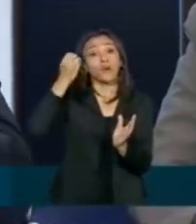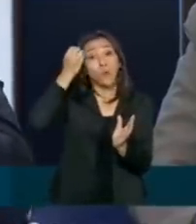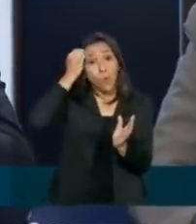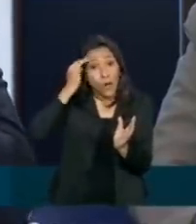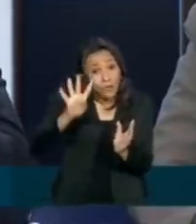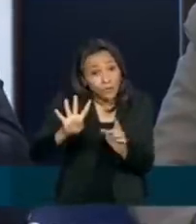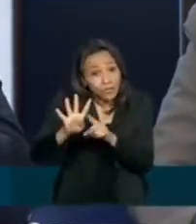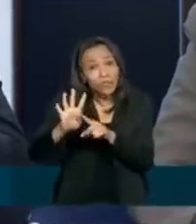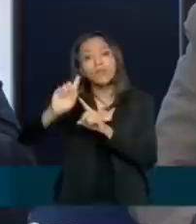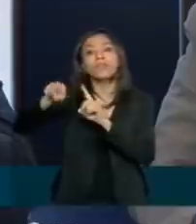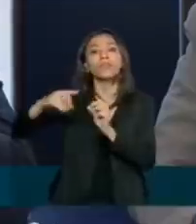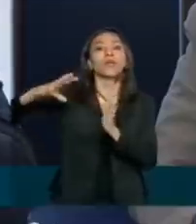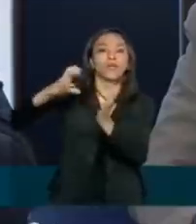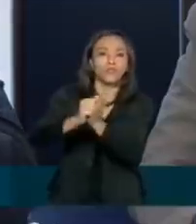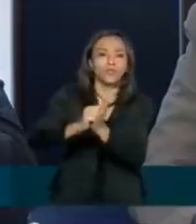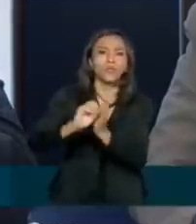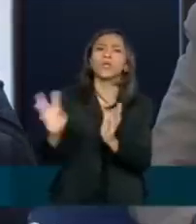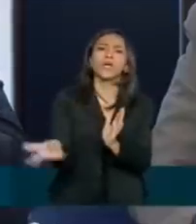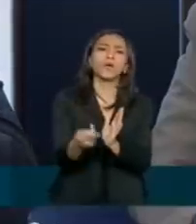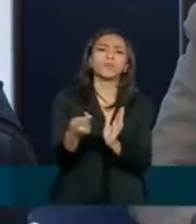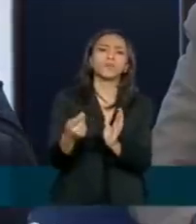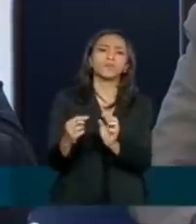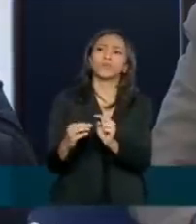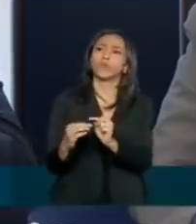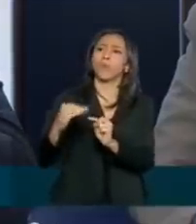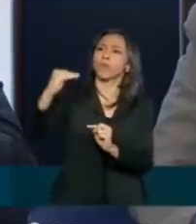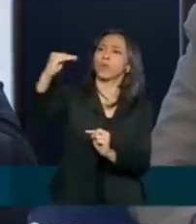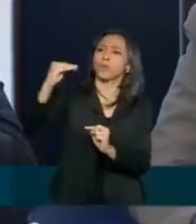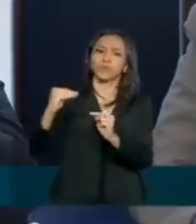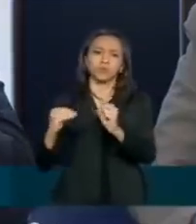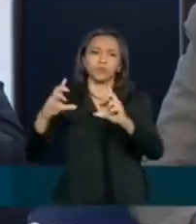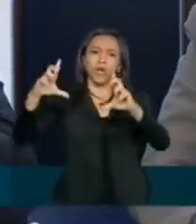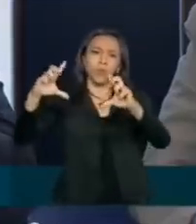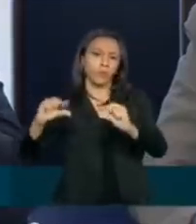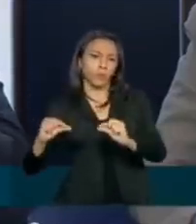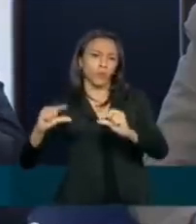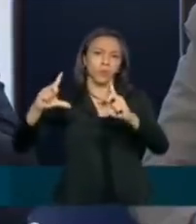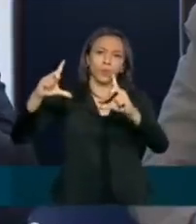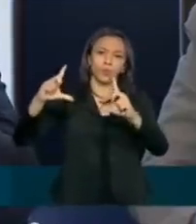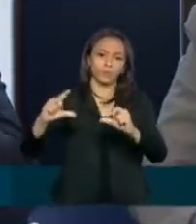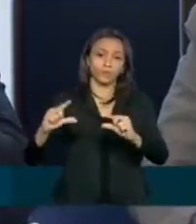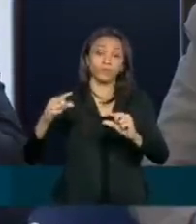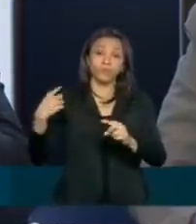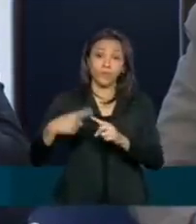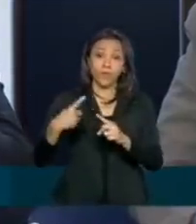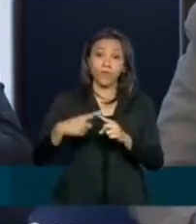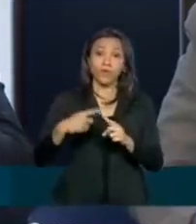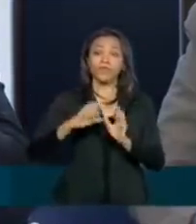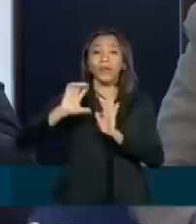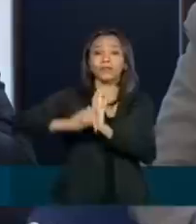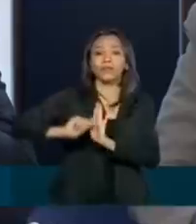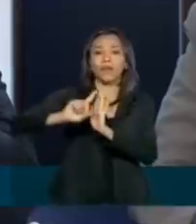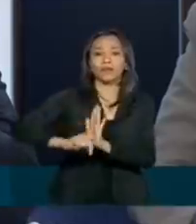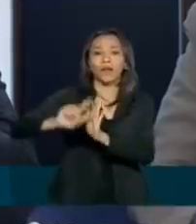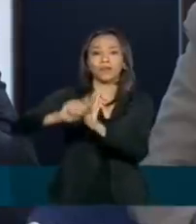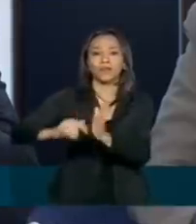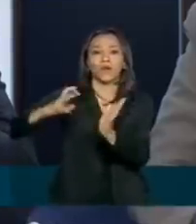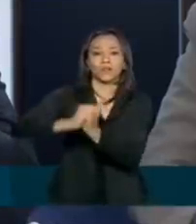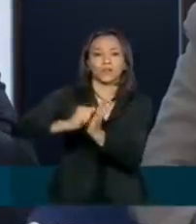no 4º dia? Nada. Não aumentou, nem diminuiu. Aconteceu que foram lançados os registros. Se